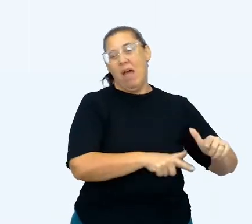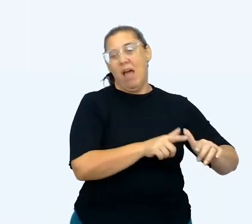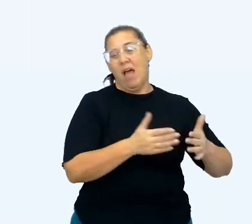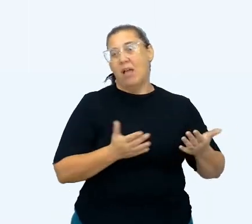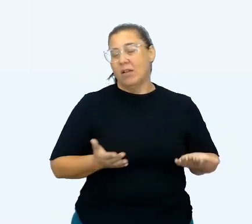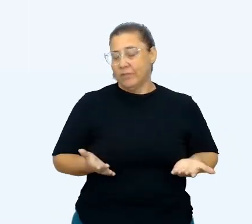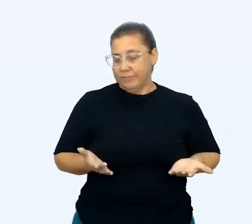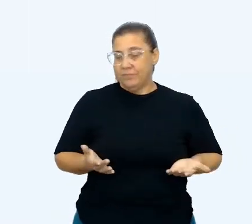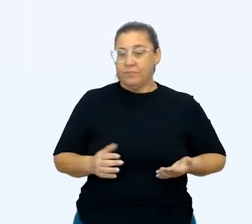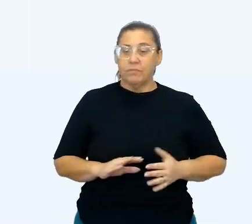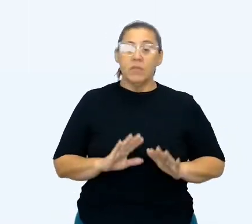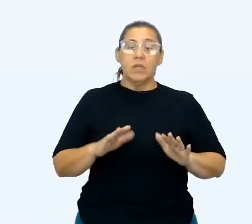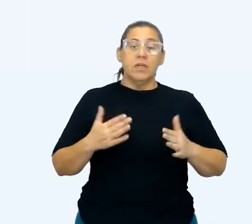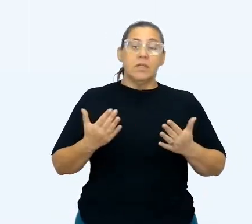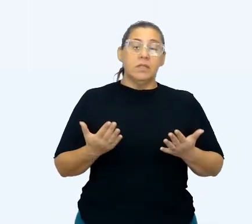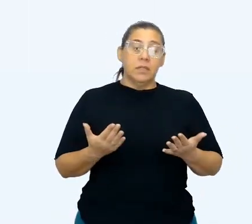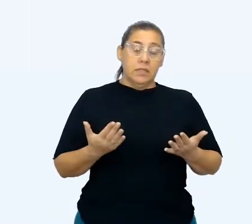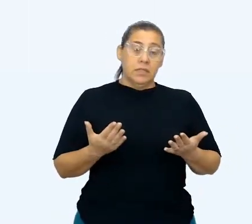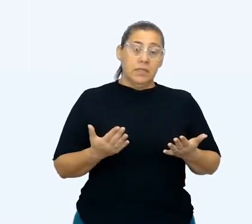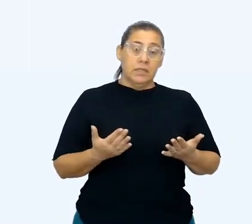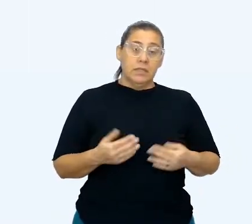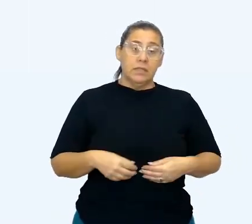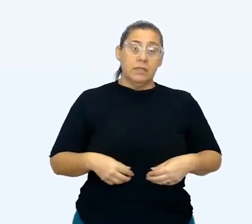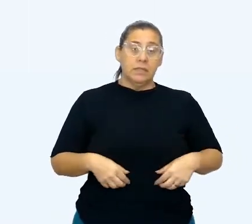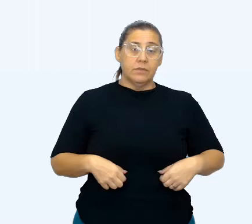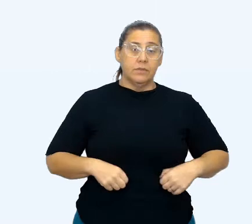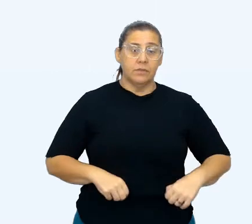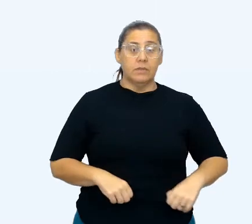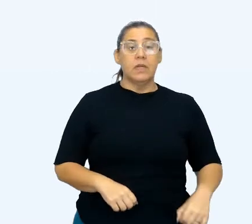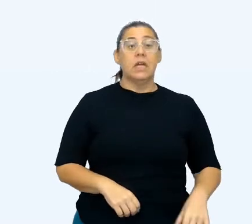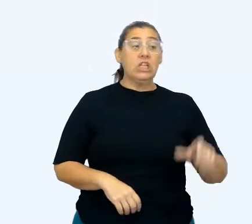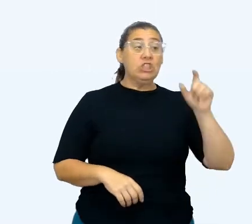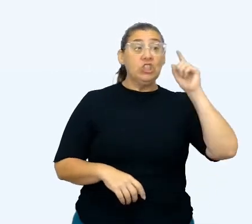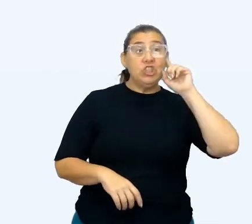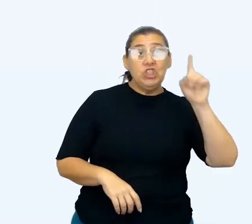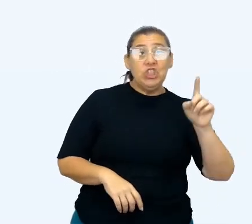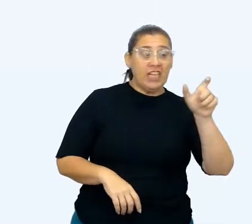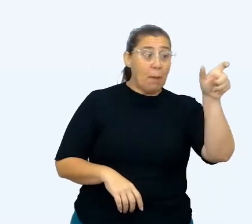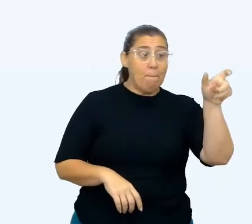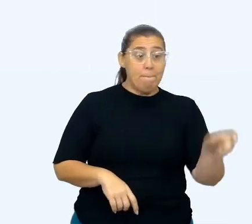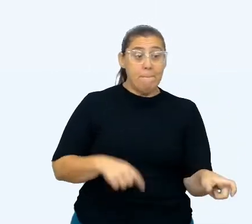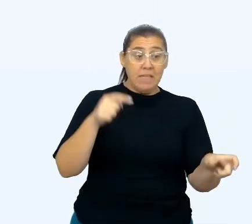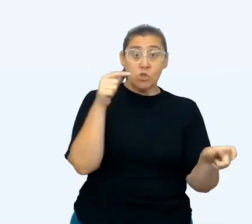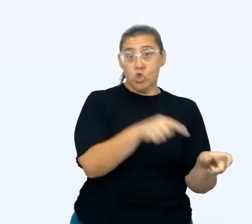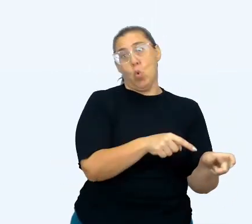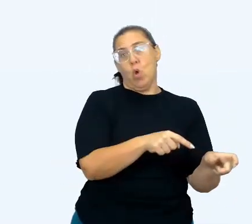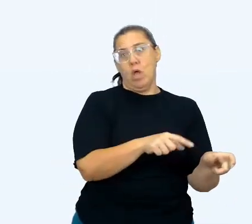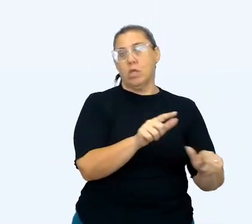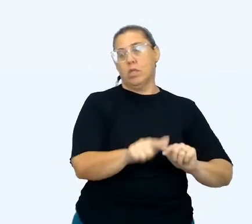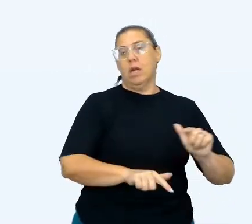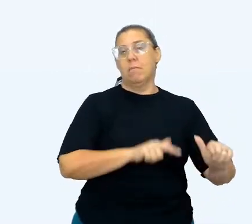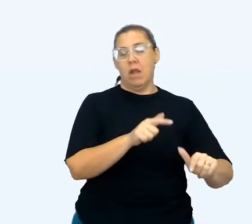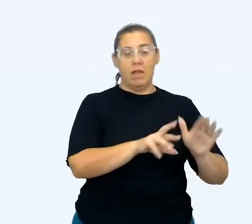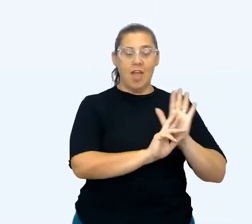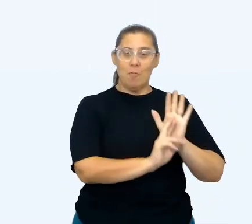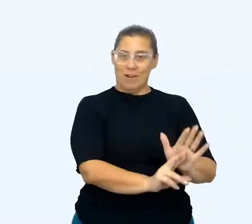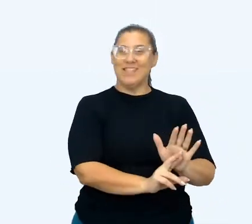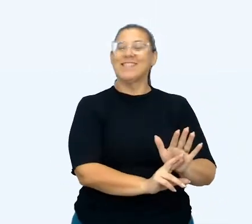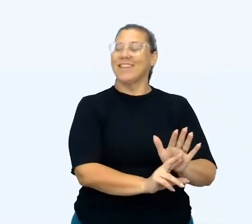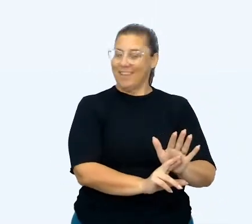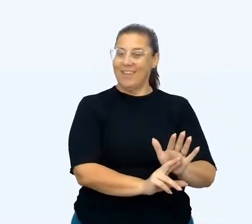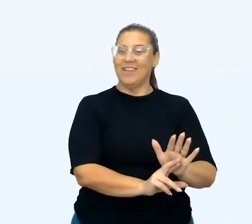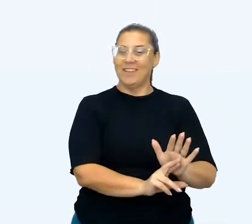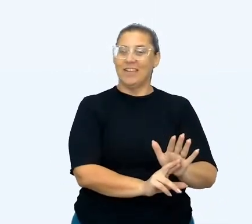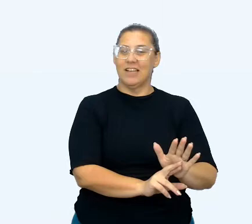uma atividade executada por uma máquina. Dia do Trabalhador é o correto, porque representa a pessoa que